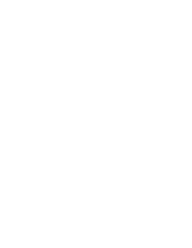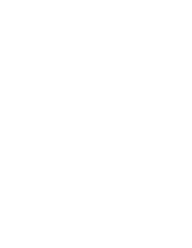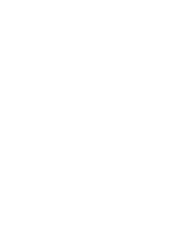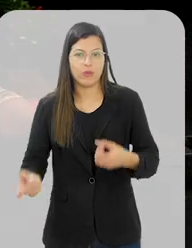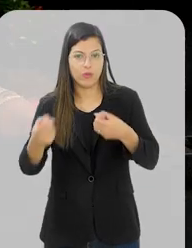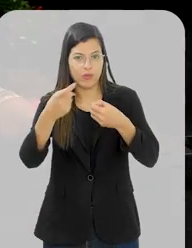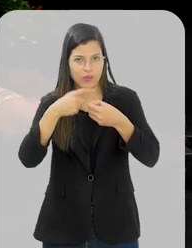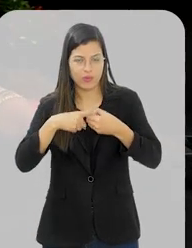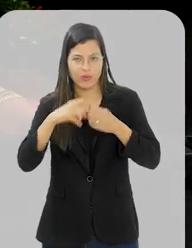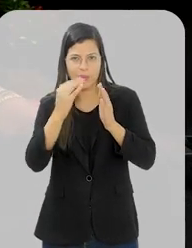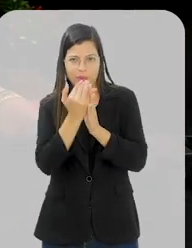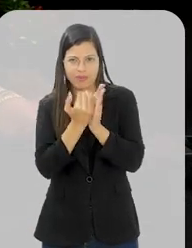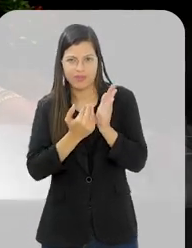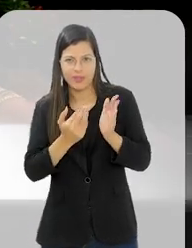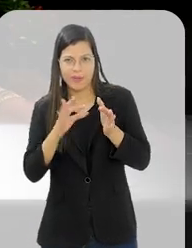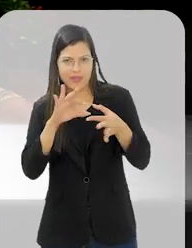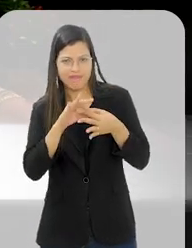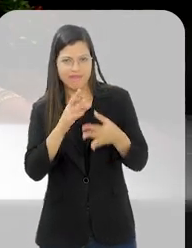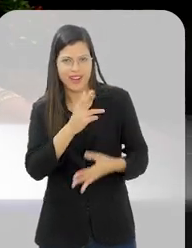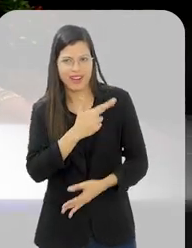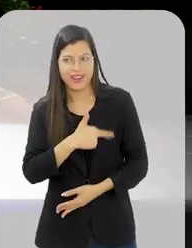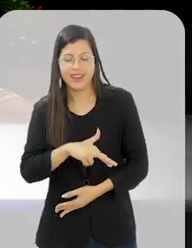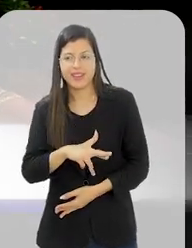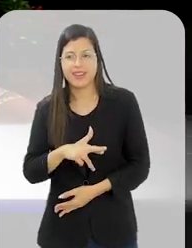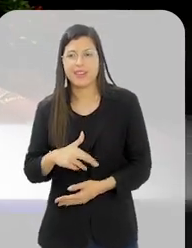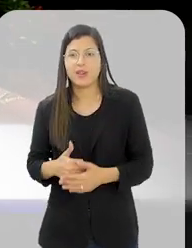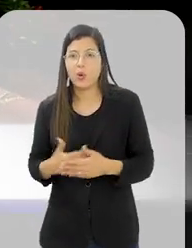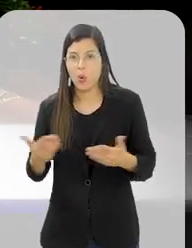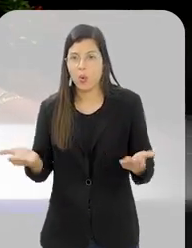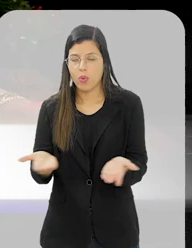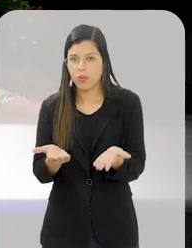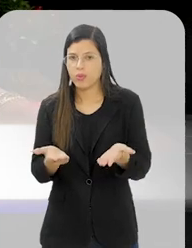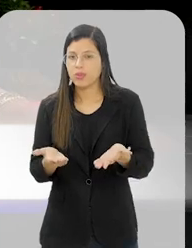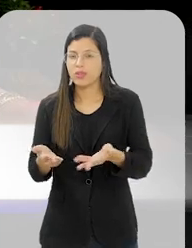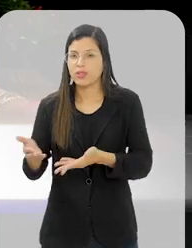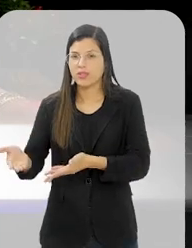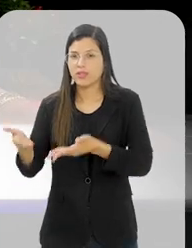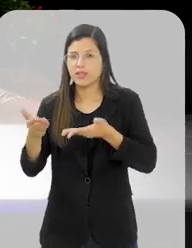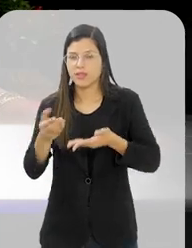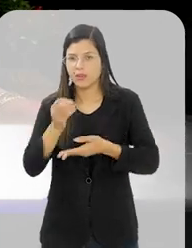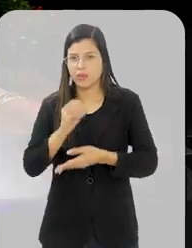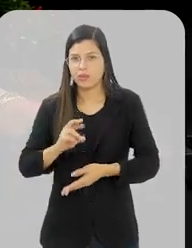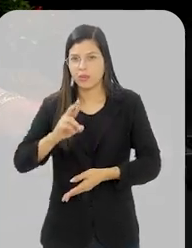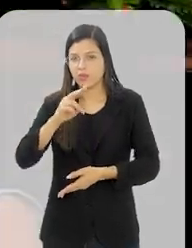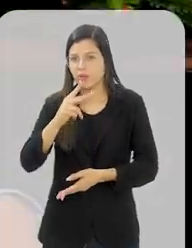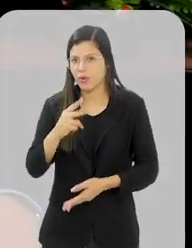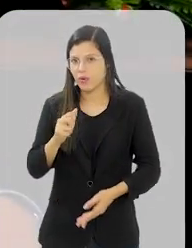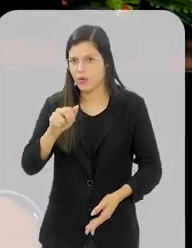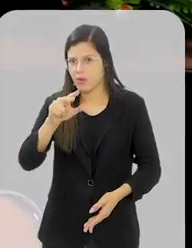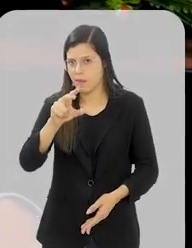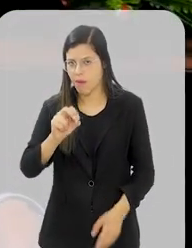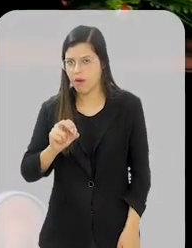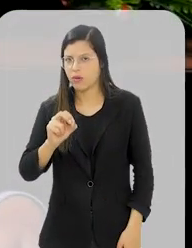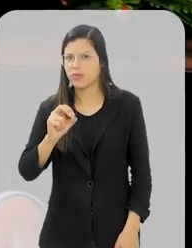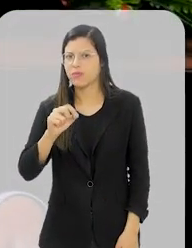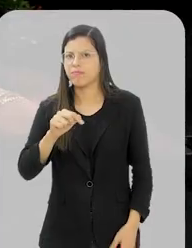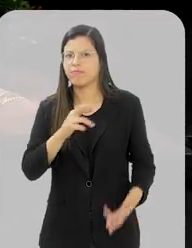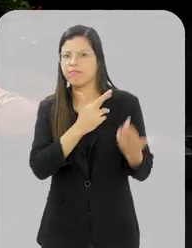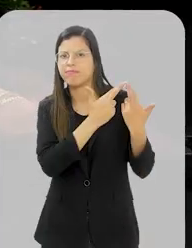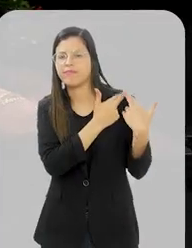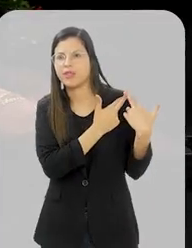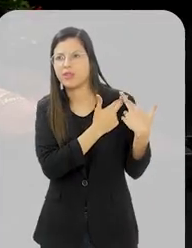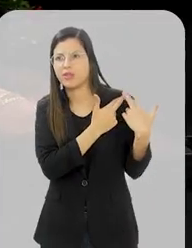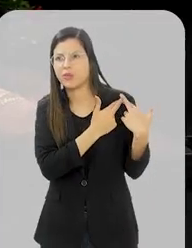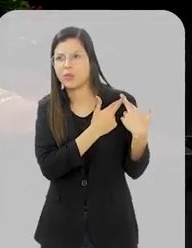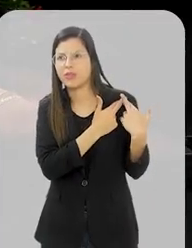advogado Voltamos ao programa religar Hoje nós estamos recebendo Dr Paulo mal que é